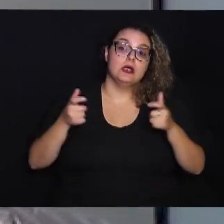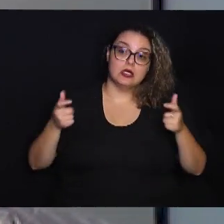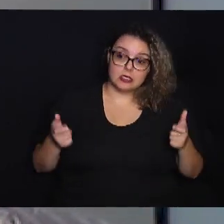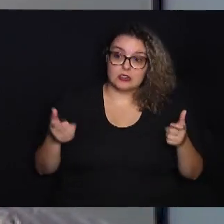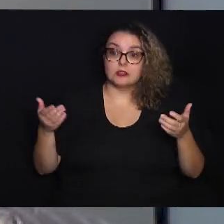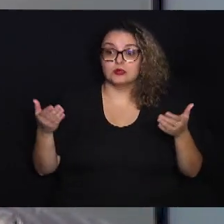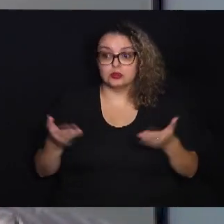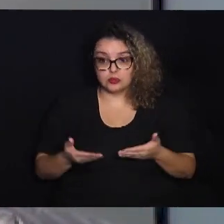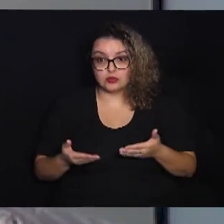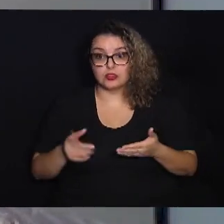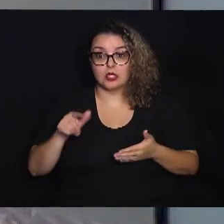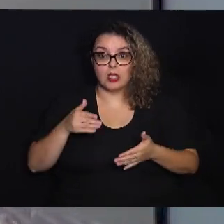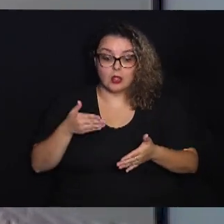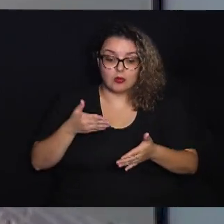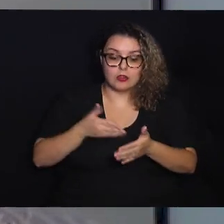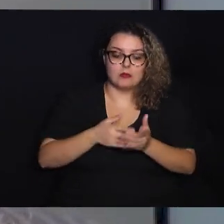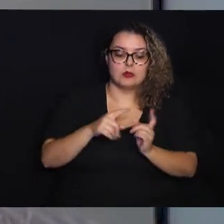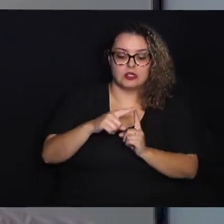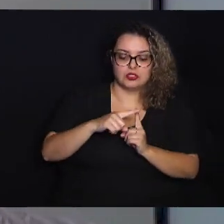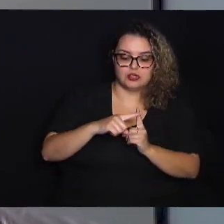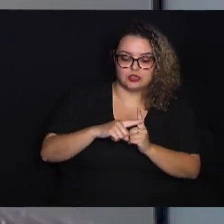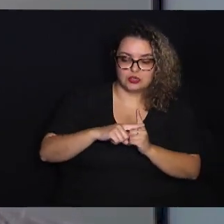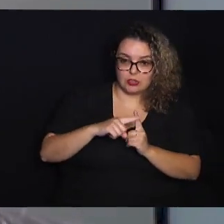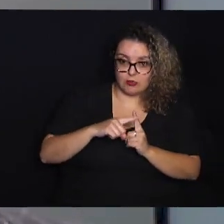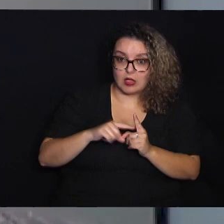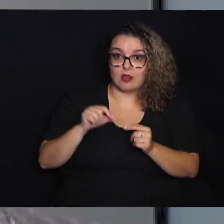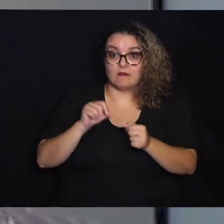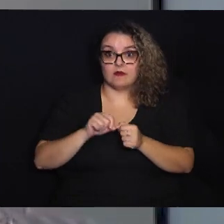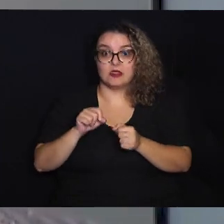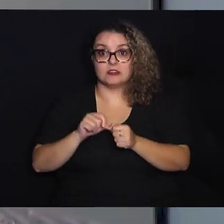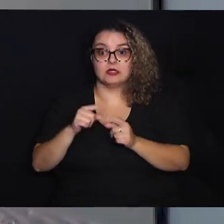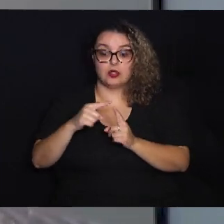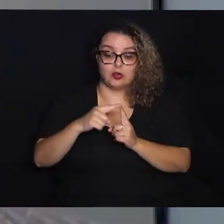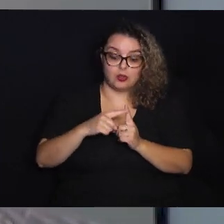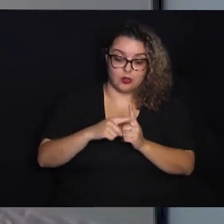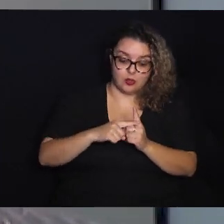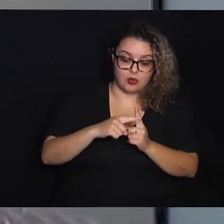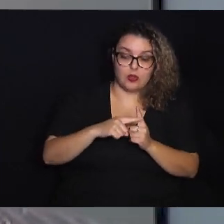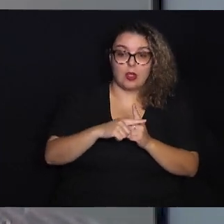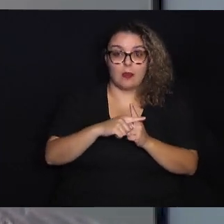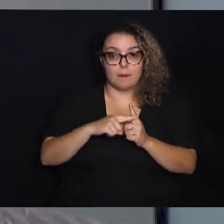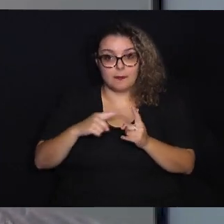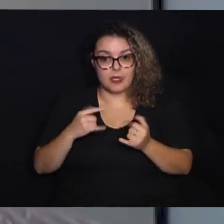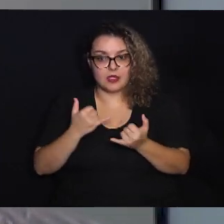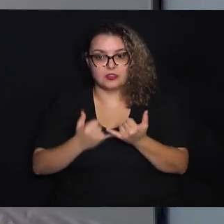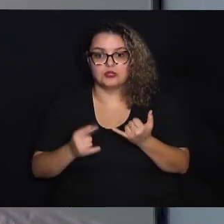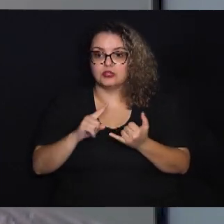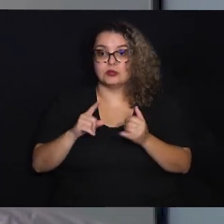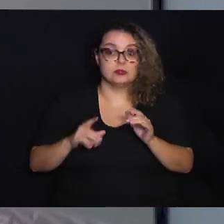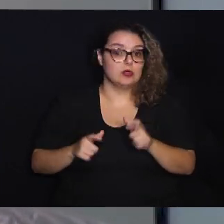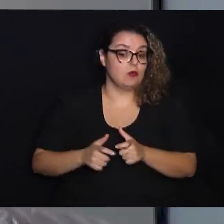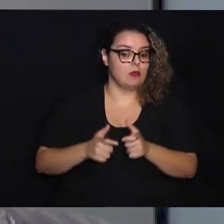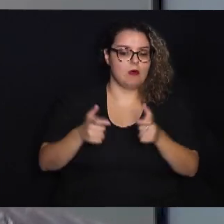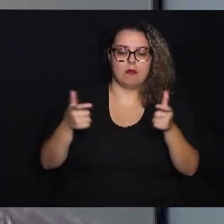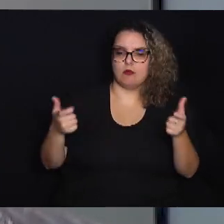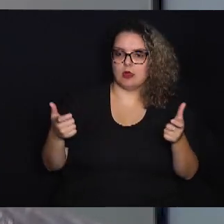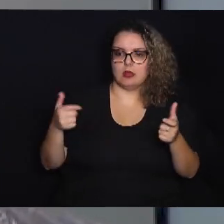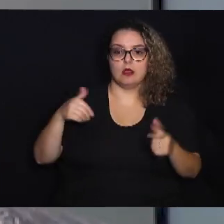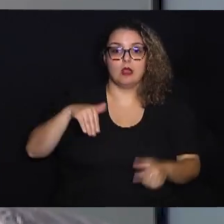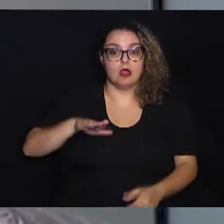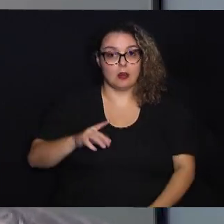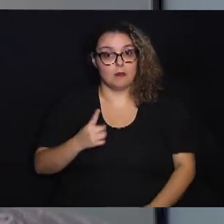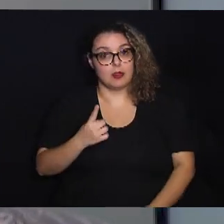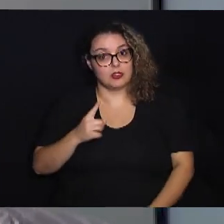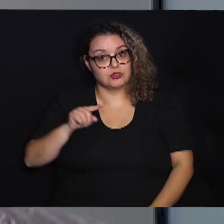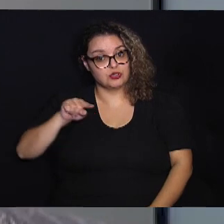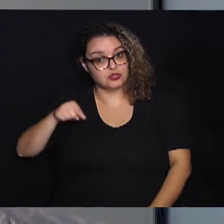grande questão hoje é o limite de temperatura, fazer com que a temperatura média do planeta não aumente